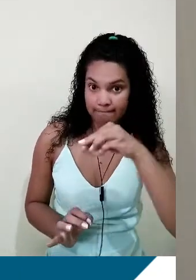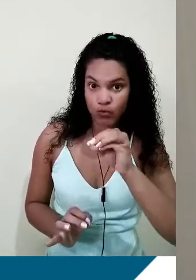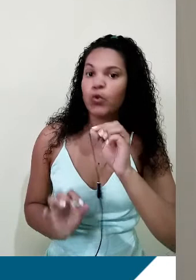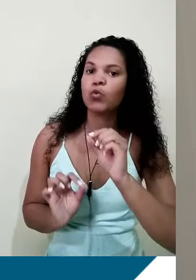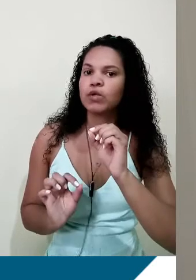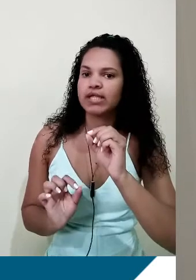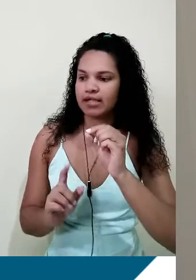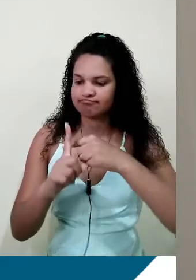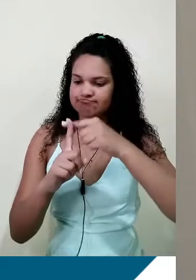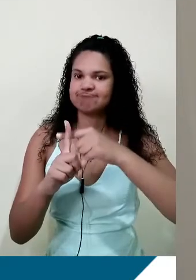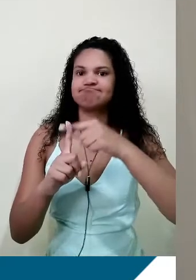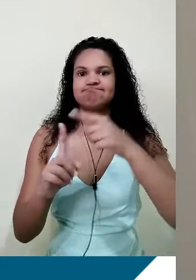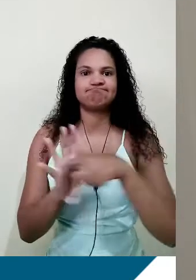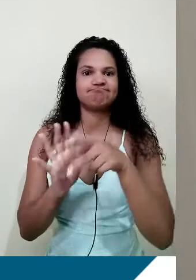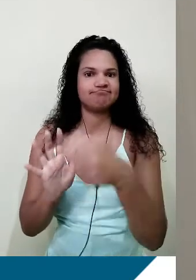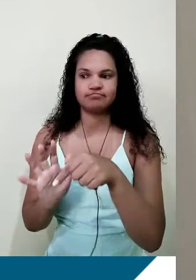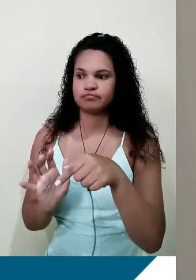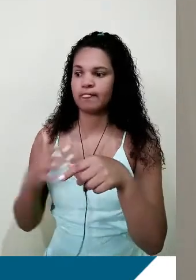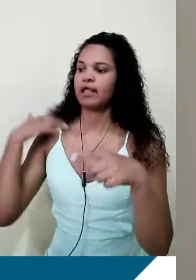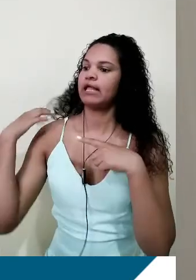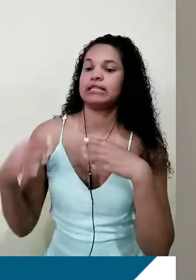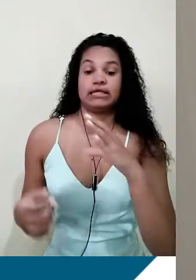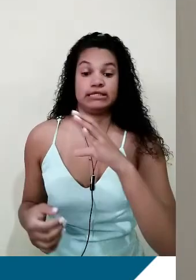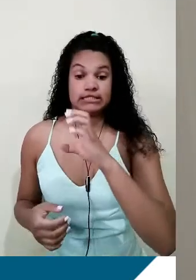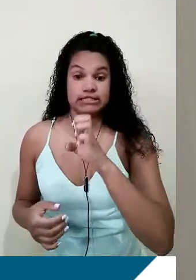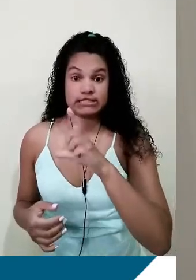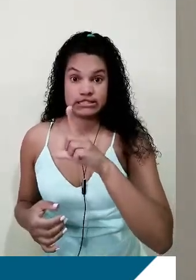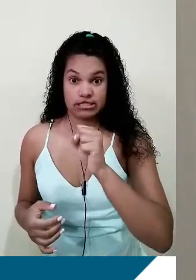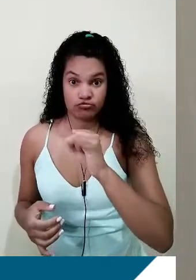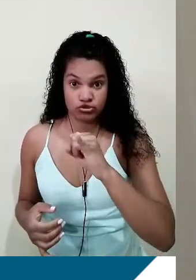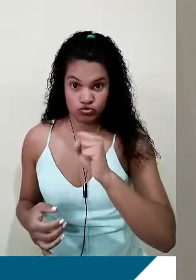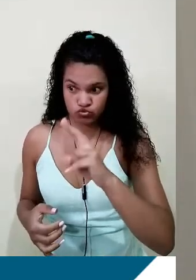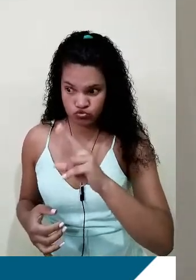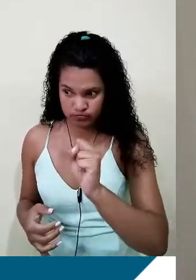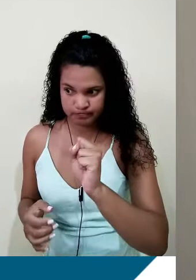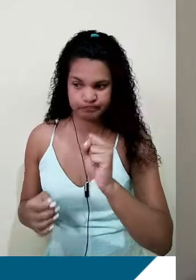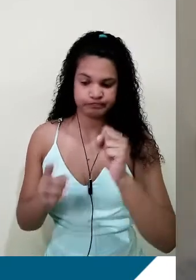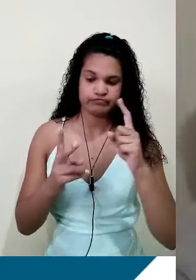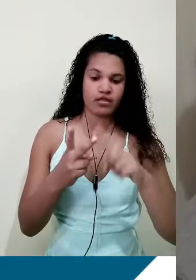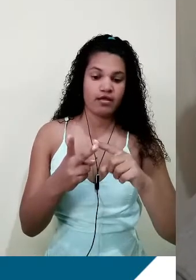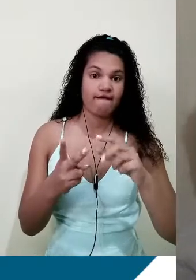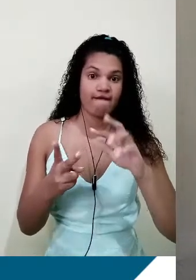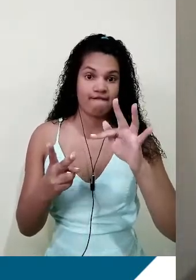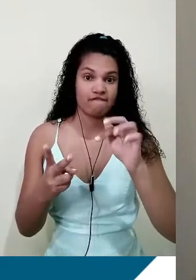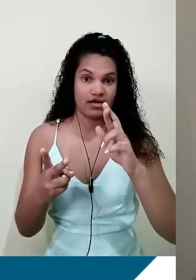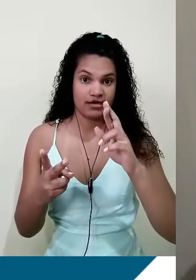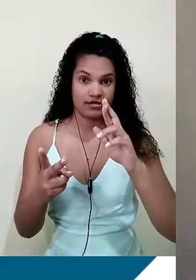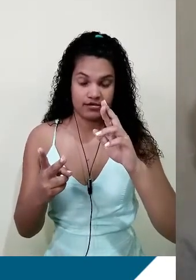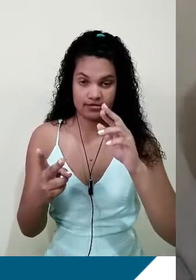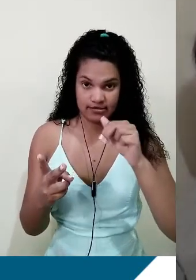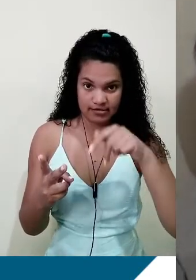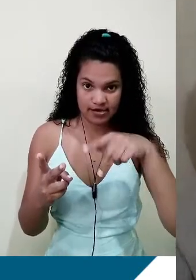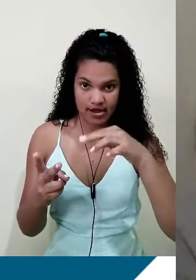escala Fahrenheit e a escala Kelvin. Já para a grandeza de calor, a gente